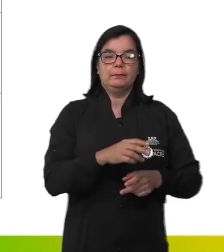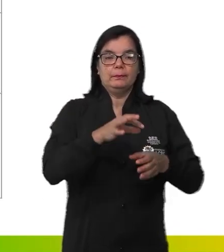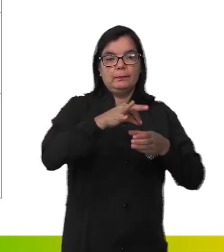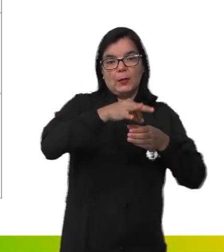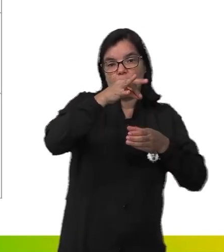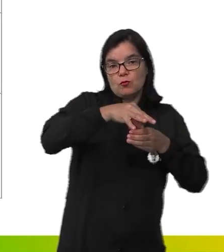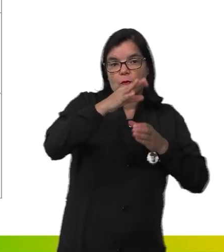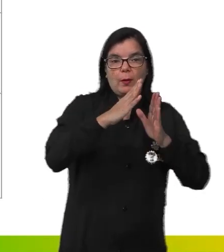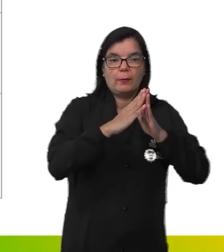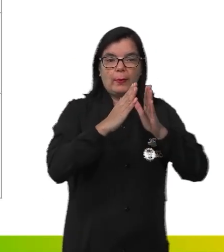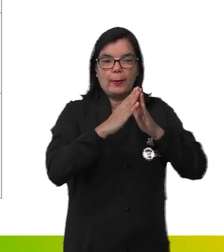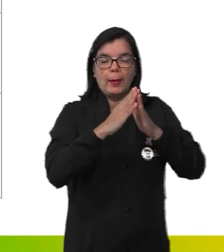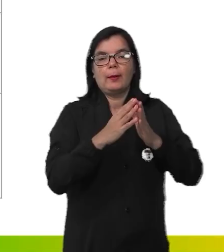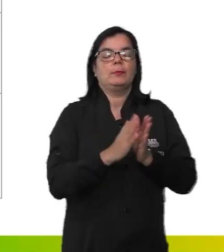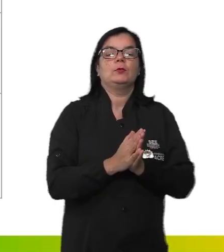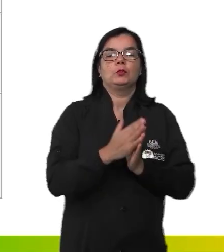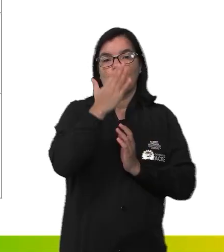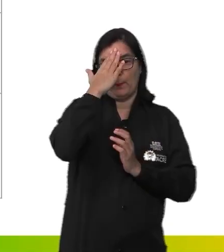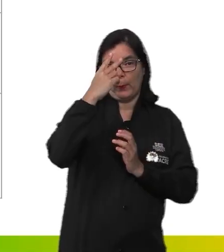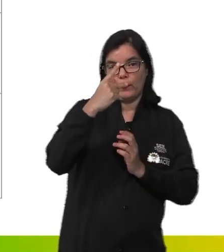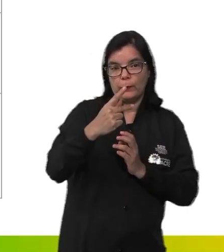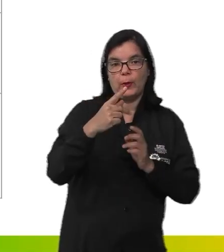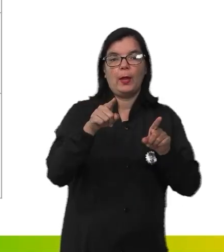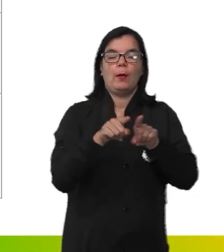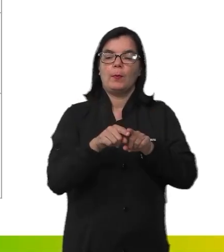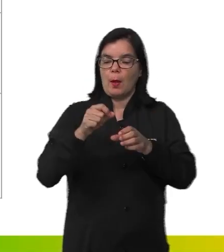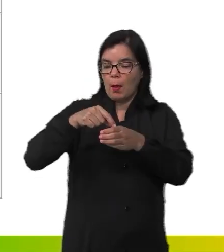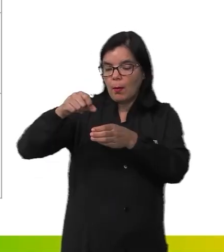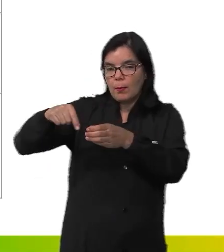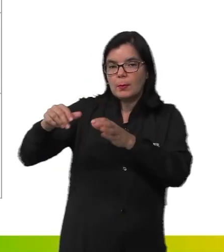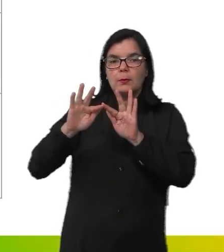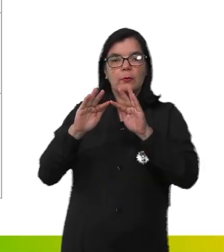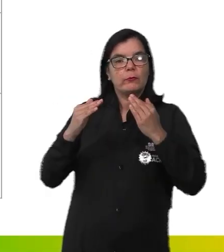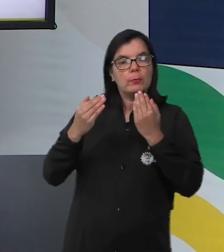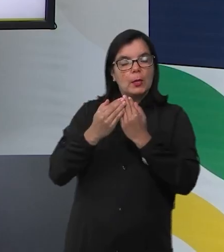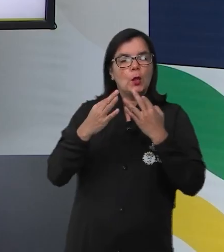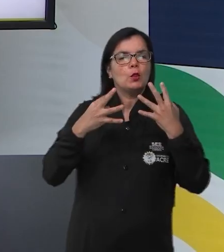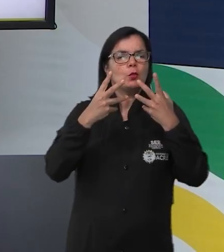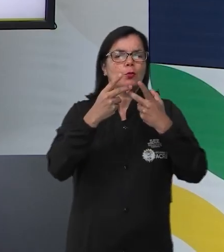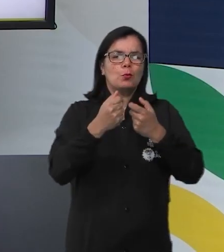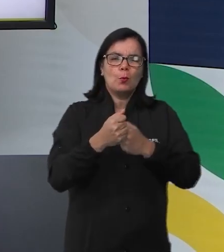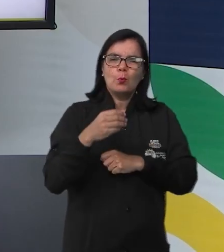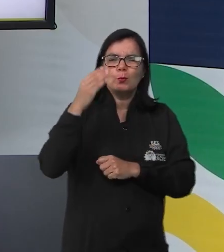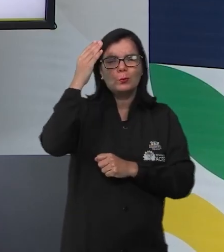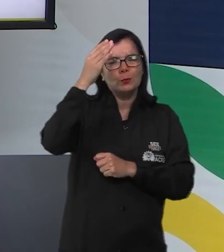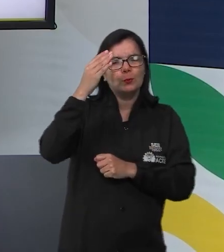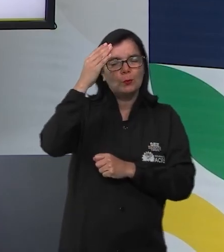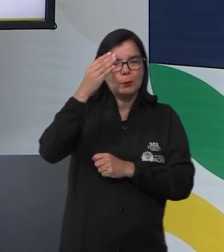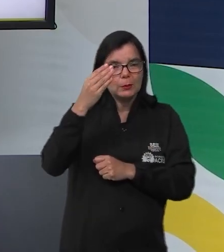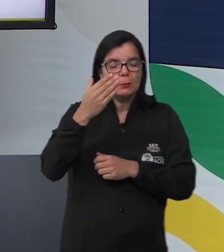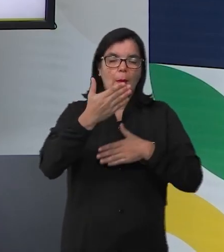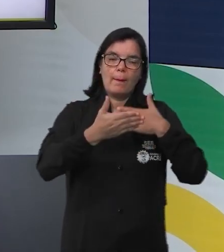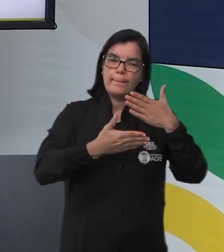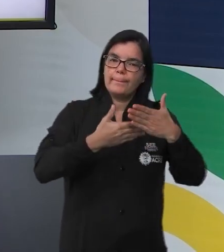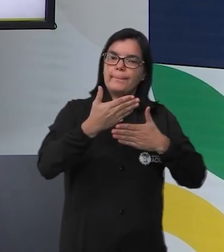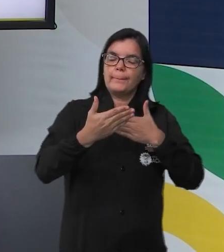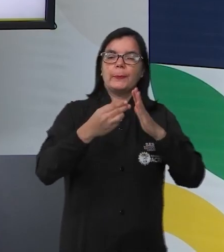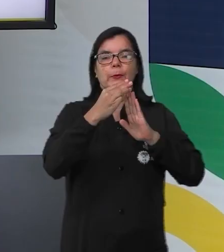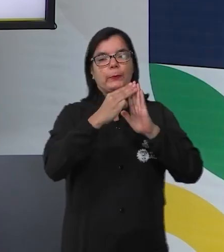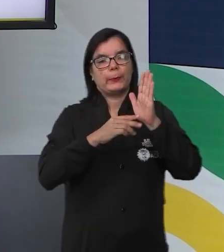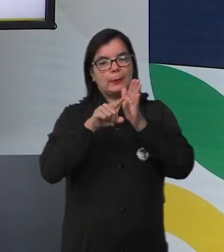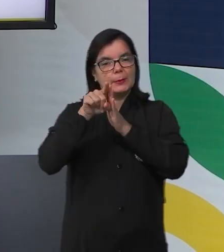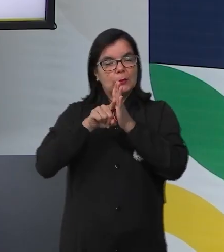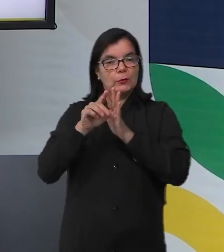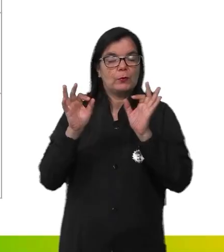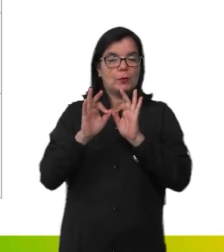chás caseiros, provérbios, agricultura familiar, todos esses conhecimentos que não passam pelo método científico,